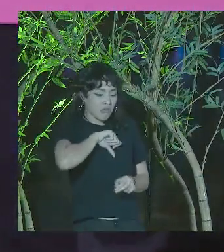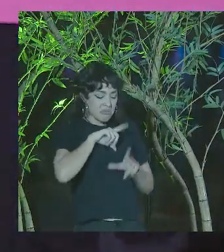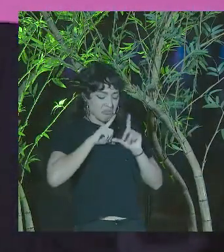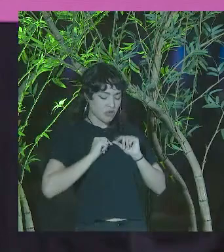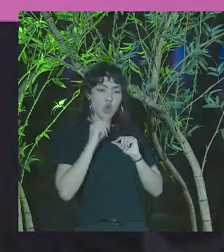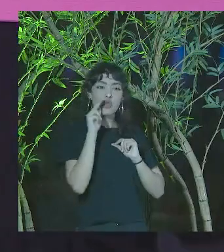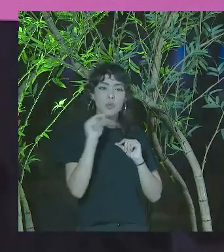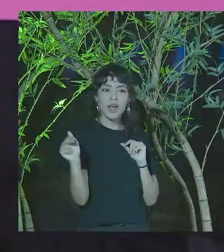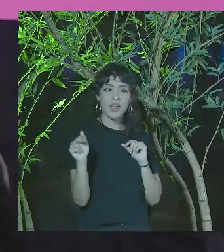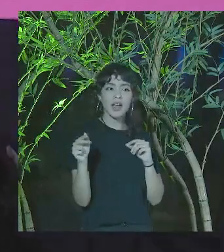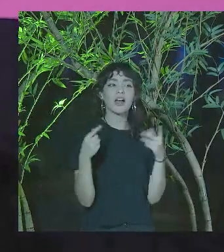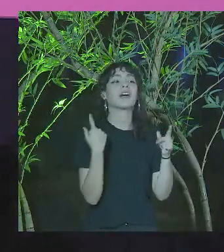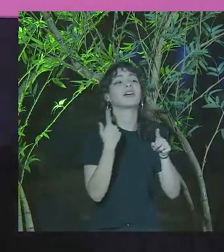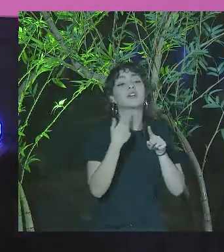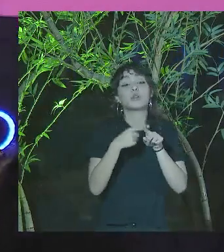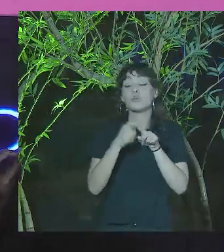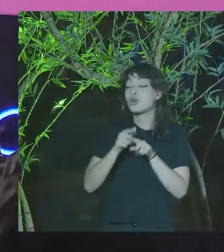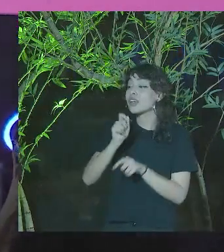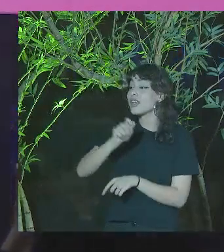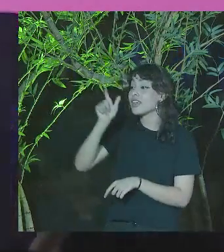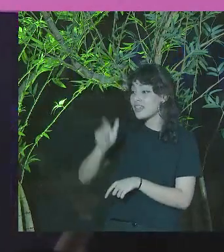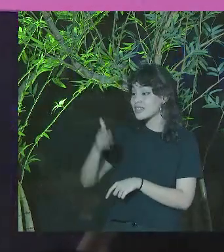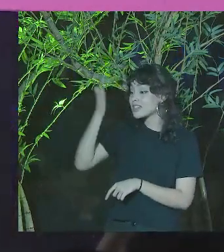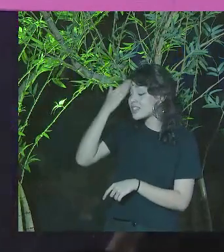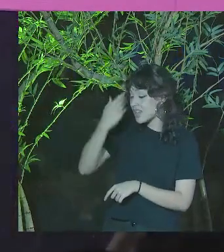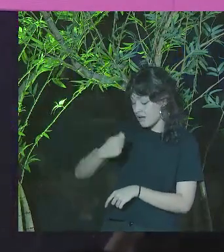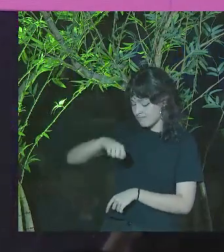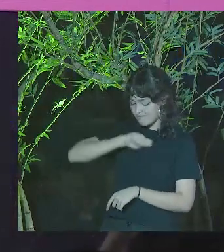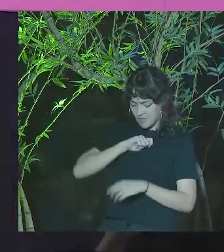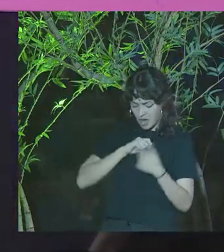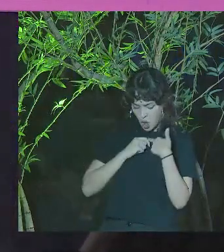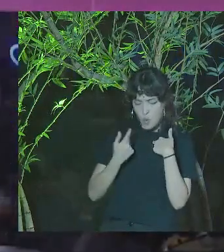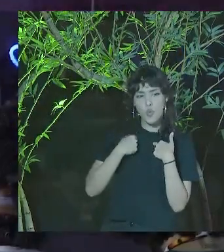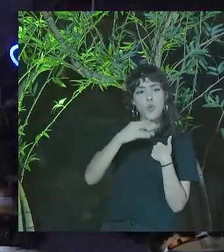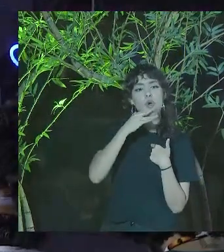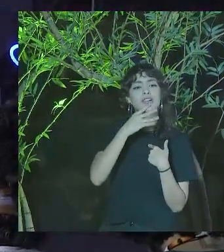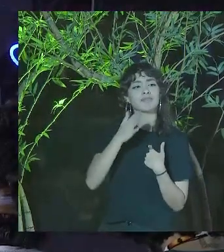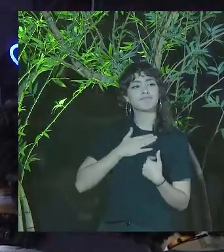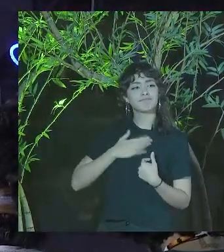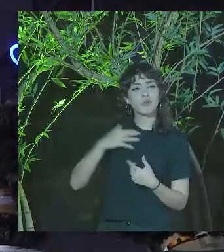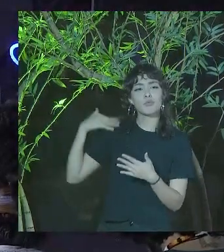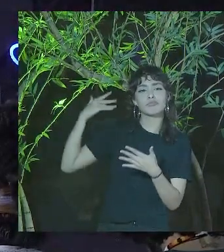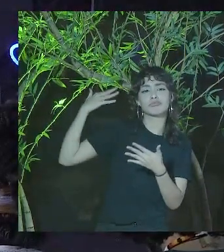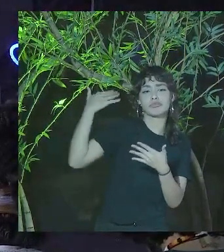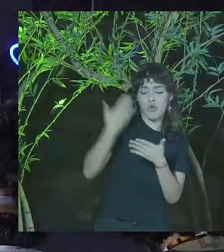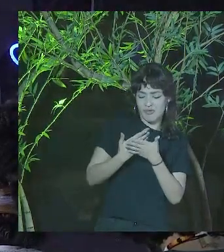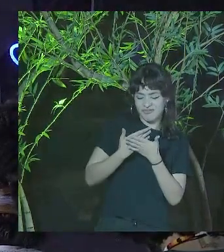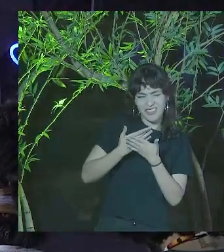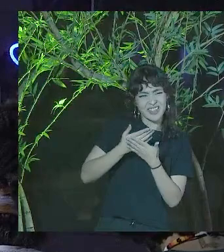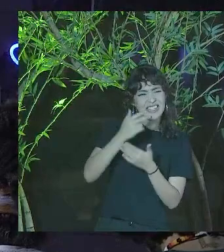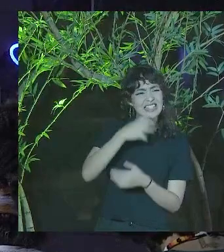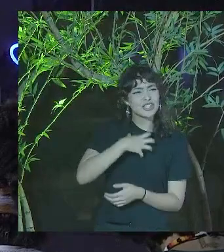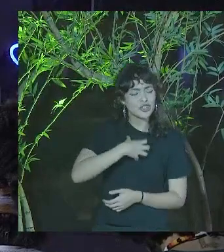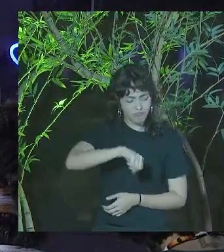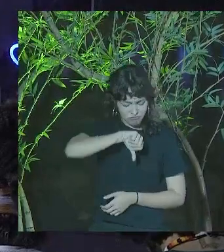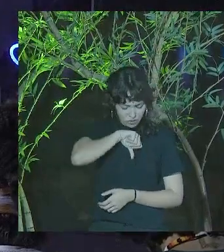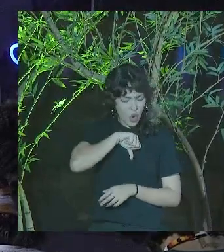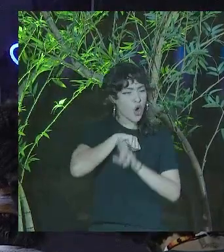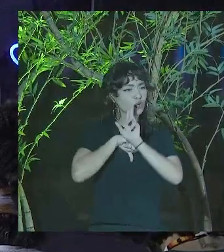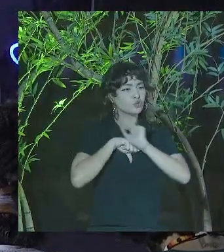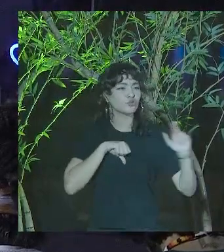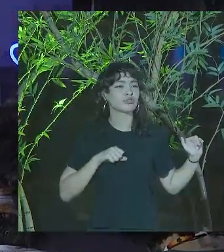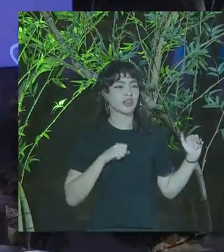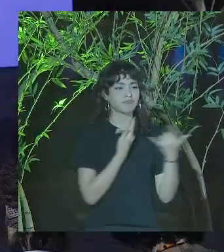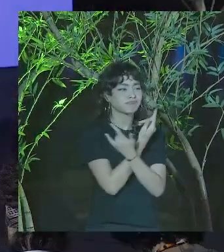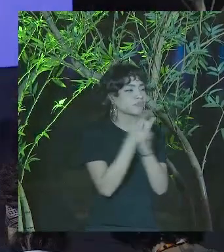falou: porque quem sabe quem se é, quem conhece a sua história, não pode se sentir pequena. Então, se